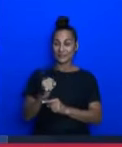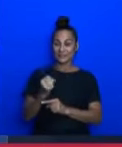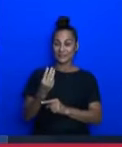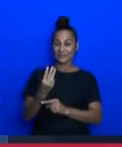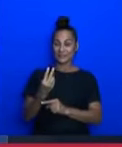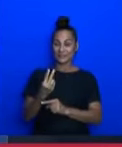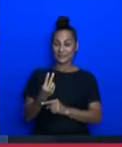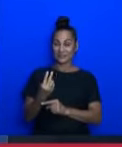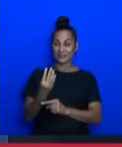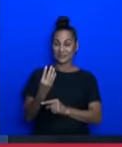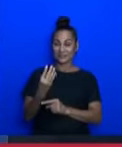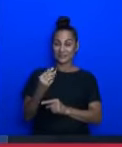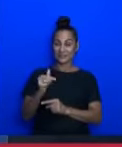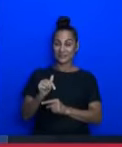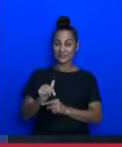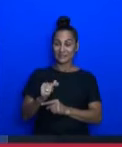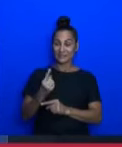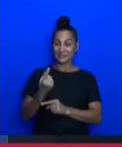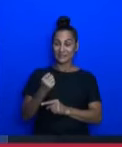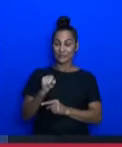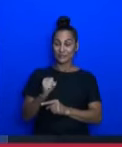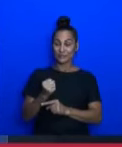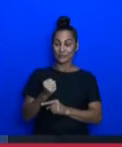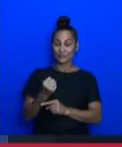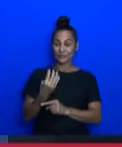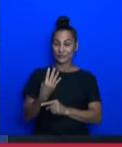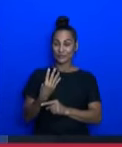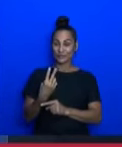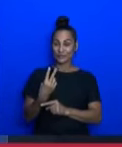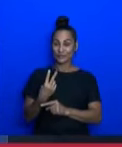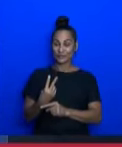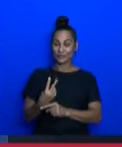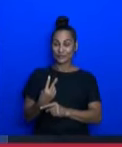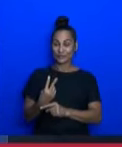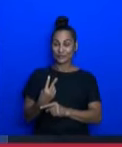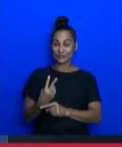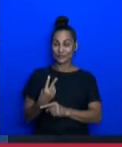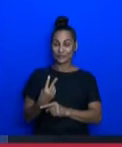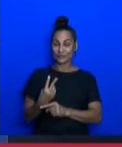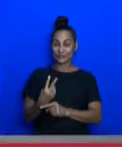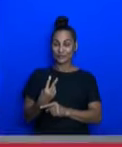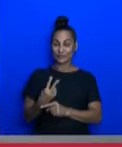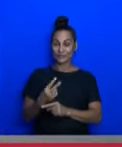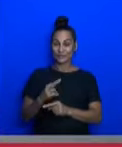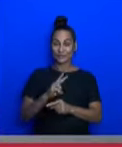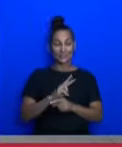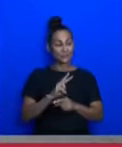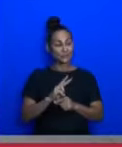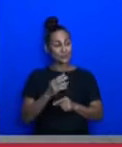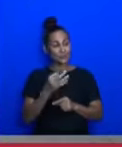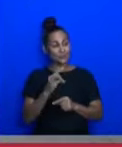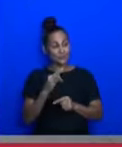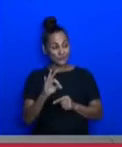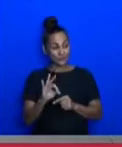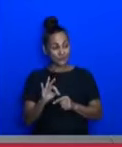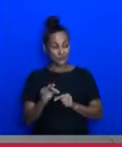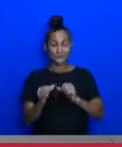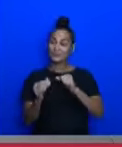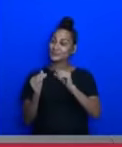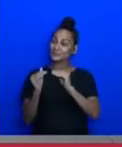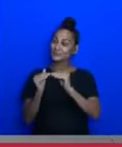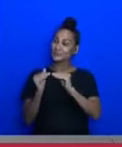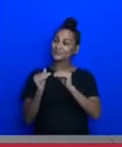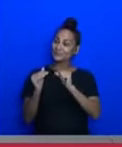08, 32, 47, 18 e 42. Auditoras, confirmam?